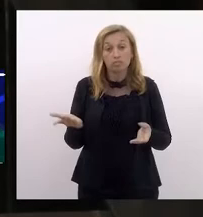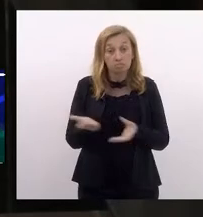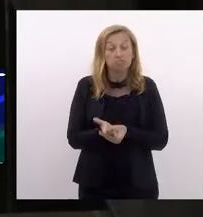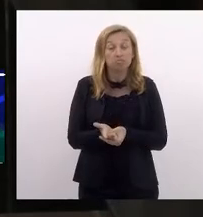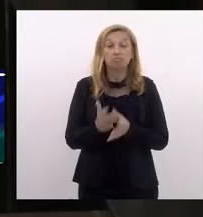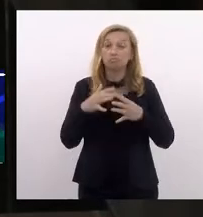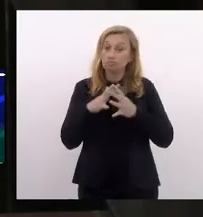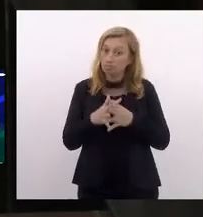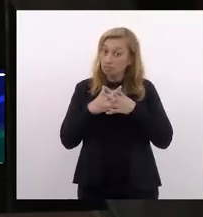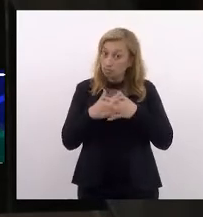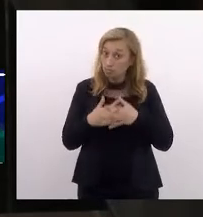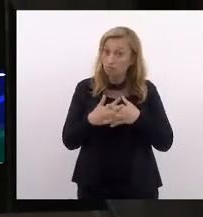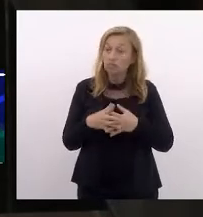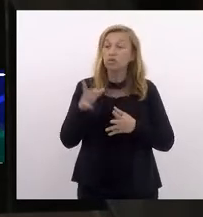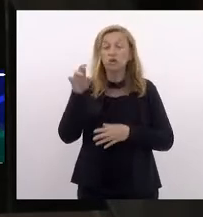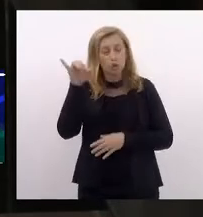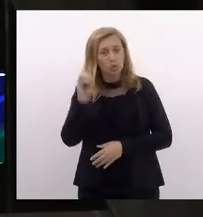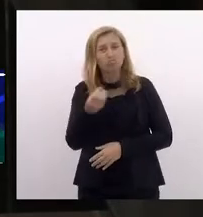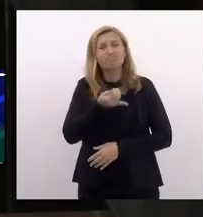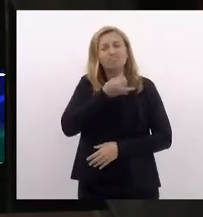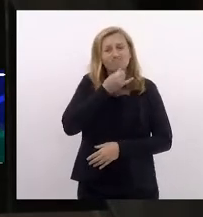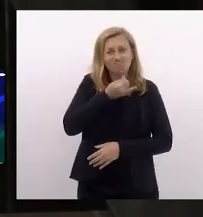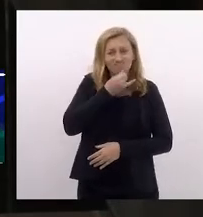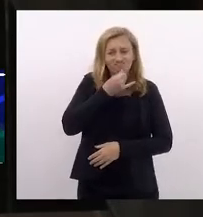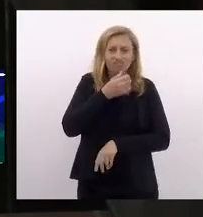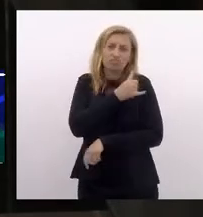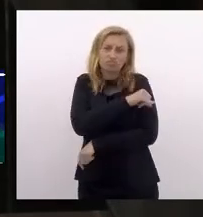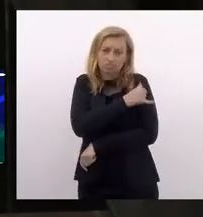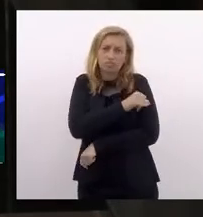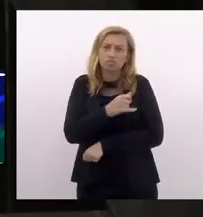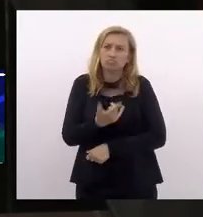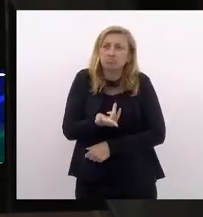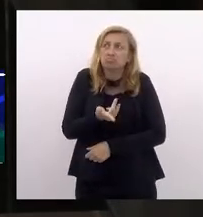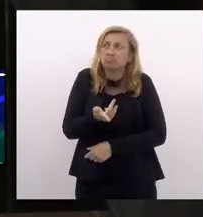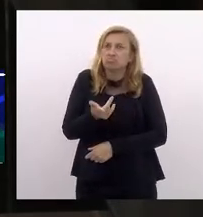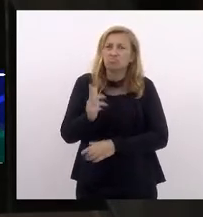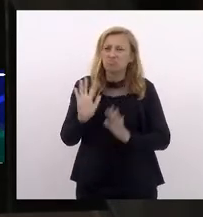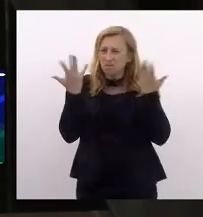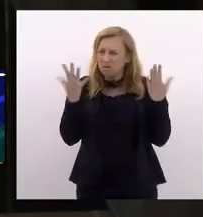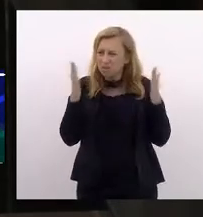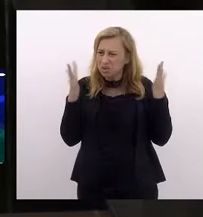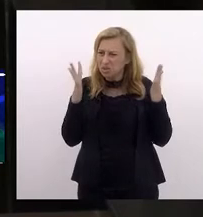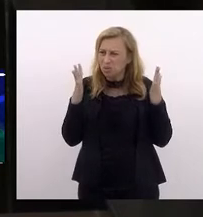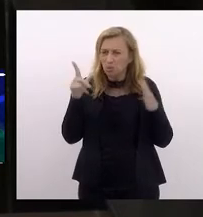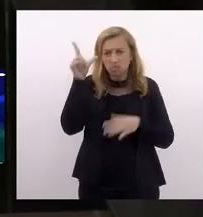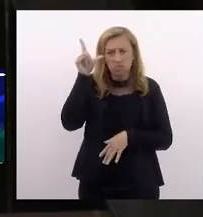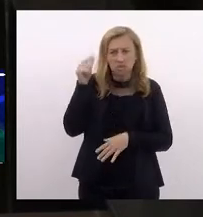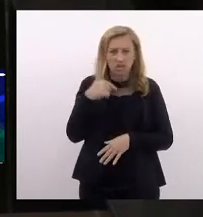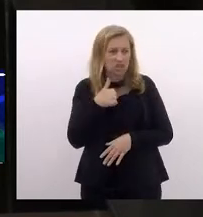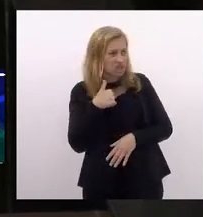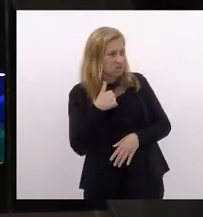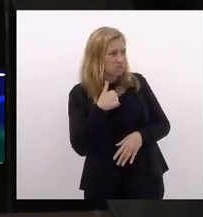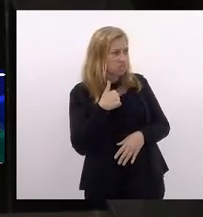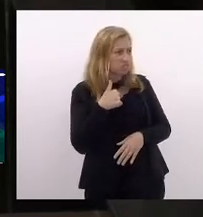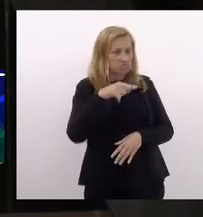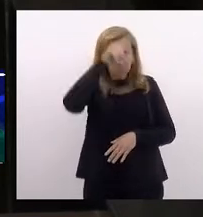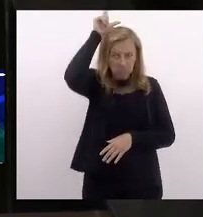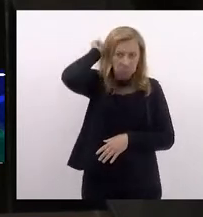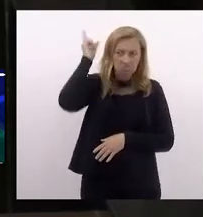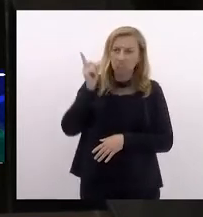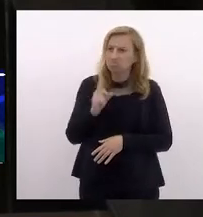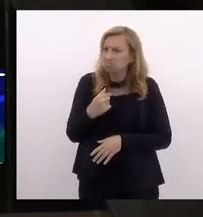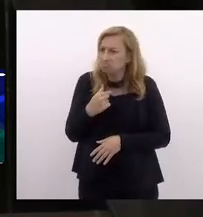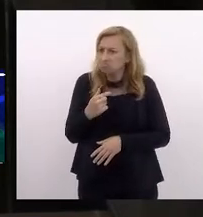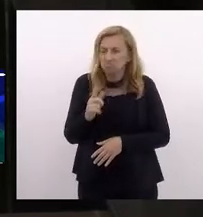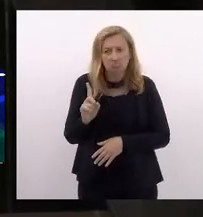complexo Eurico e muito triste para o Rio de Janeiro ninguém se lembrou Lucinha não celebrou os Paulo não celebrou